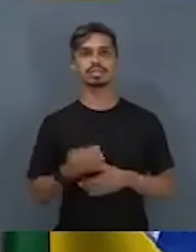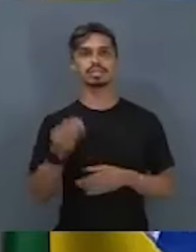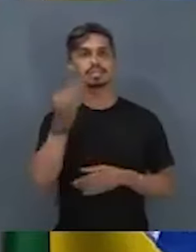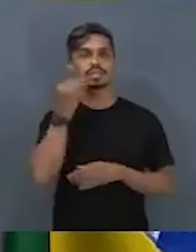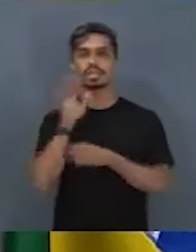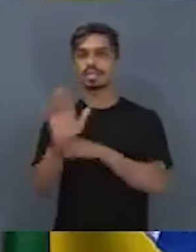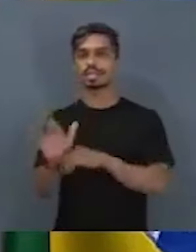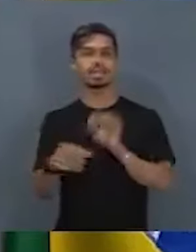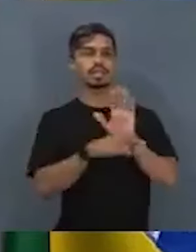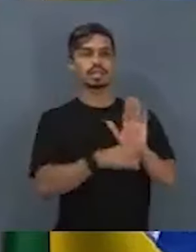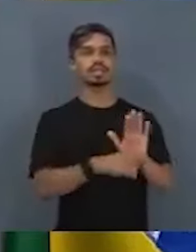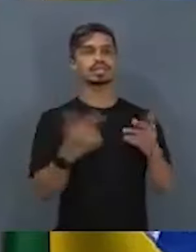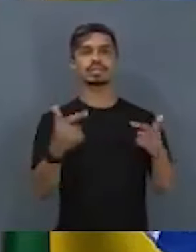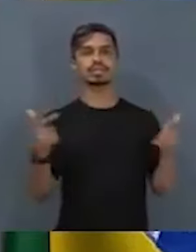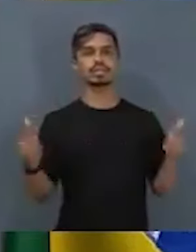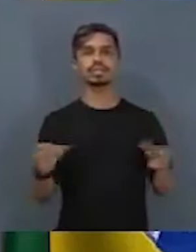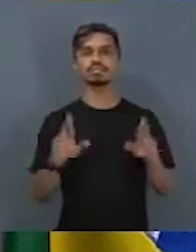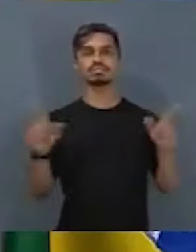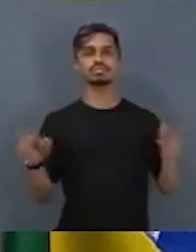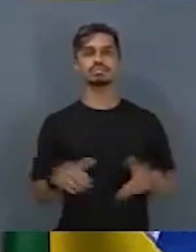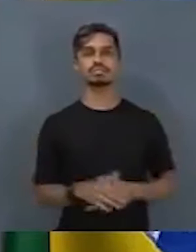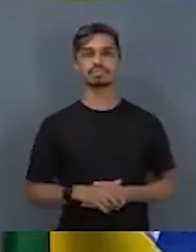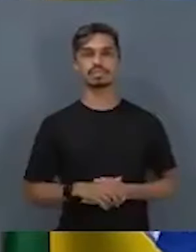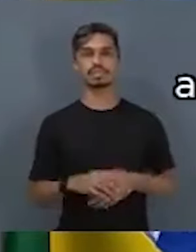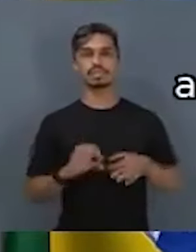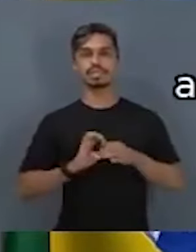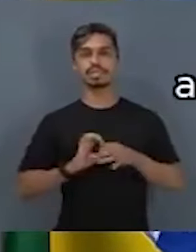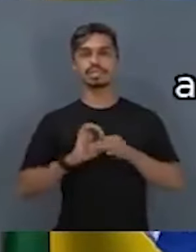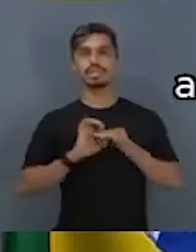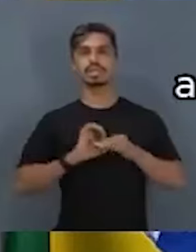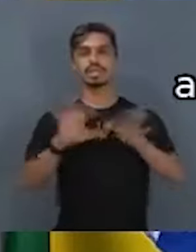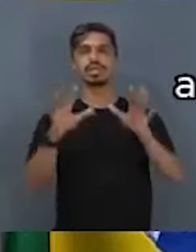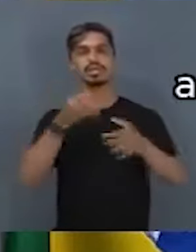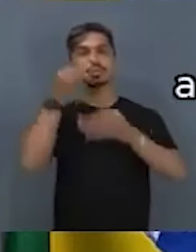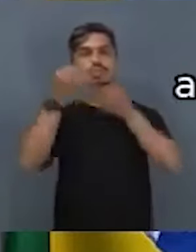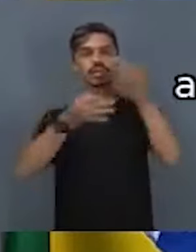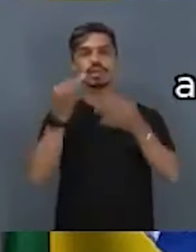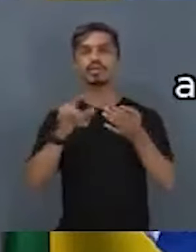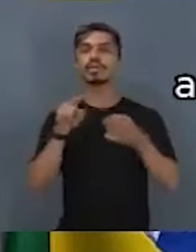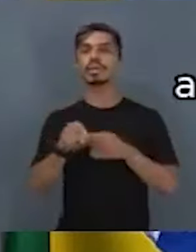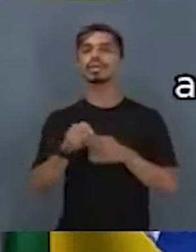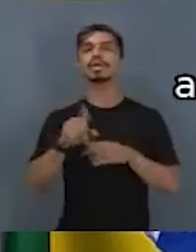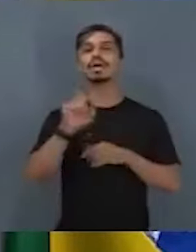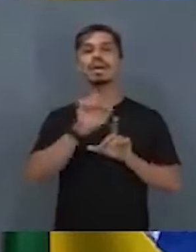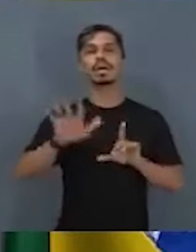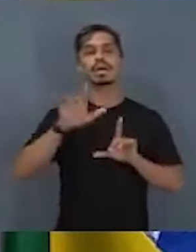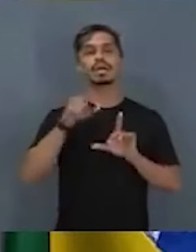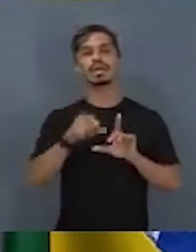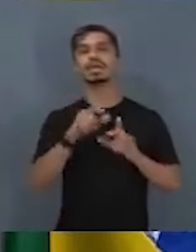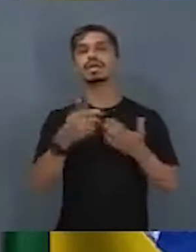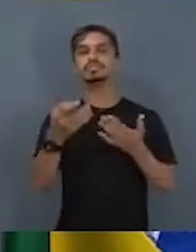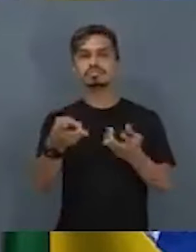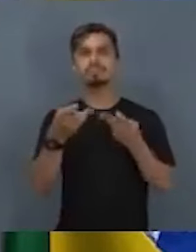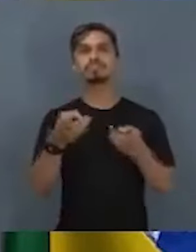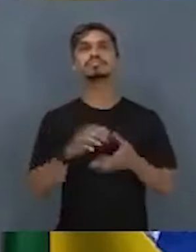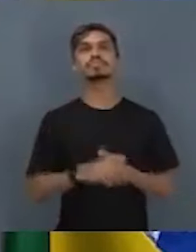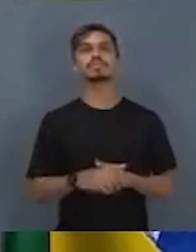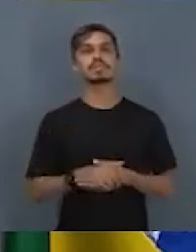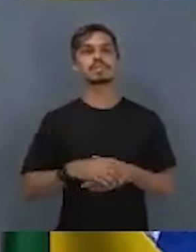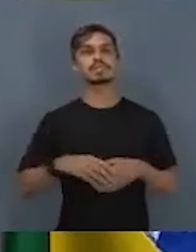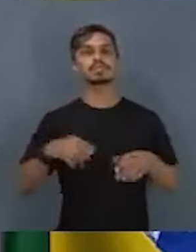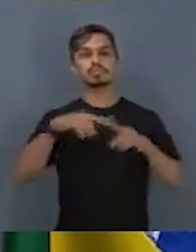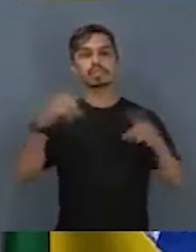ou outro. A liberdade de expressão, a livre opinião é observada nessa plataforma, que foi perseguida, que foi